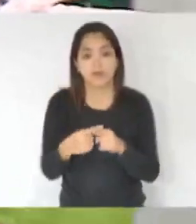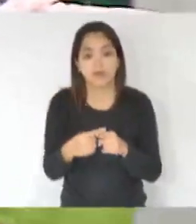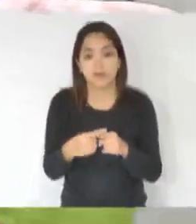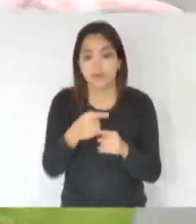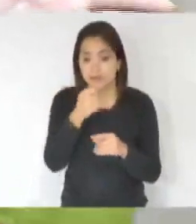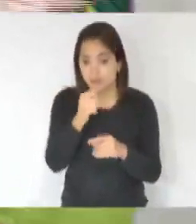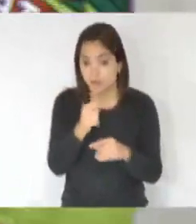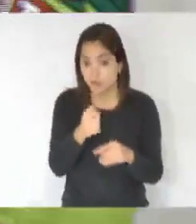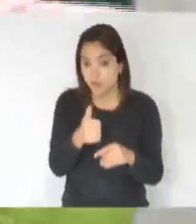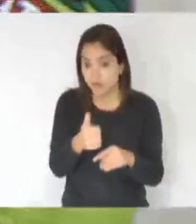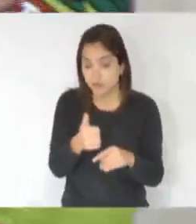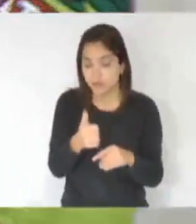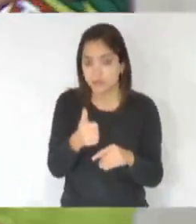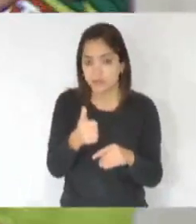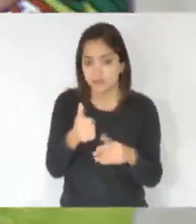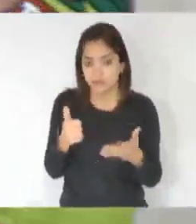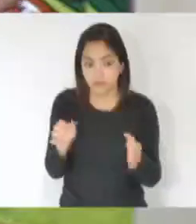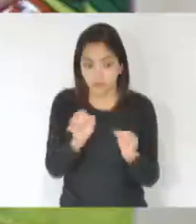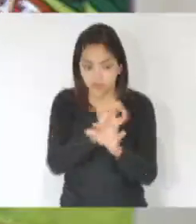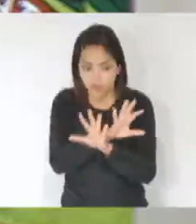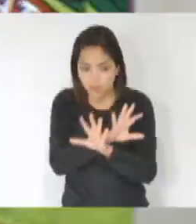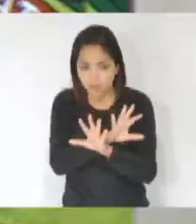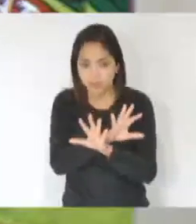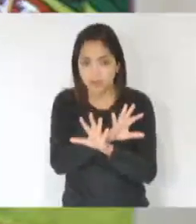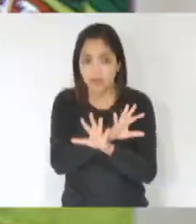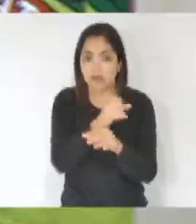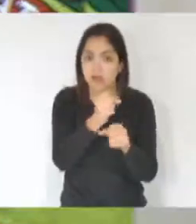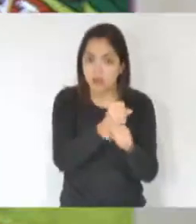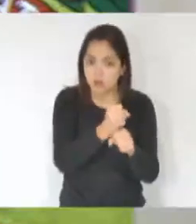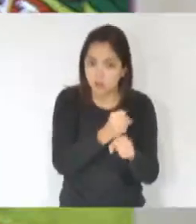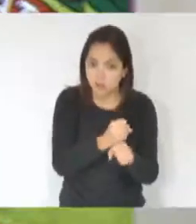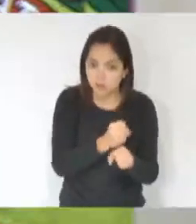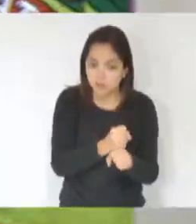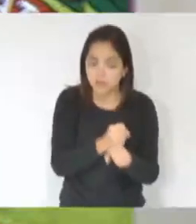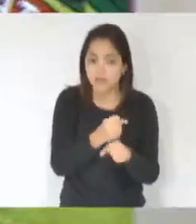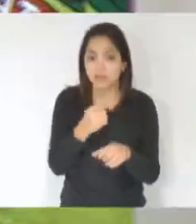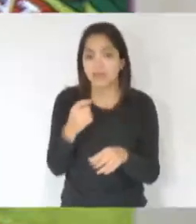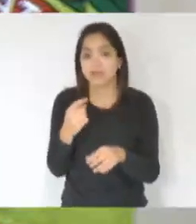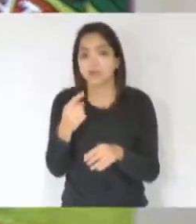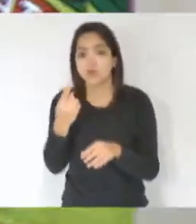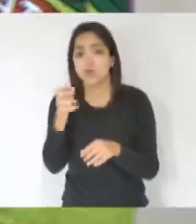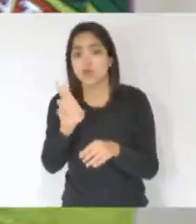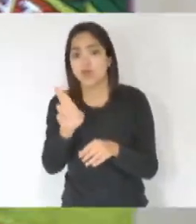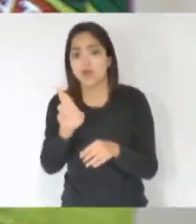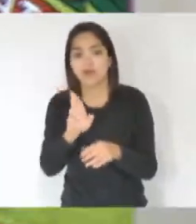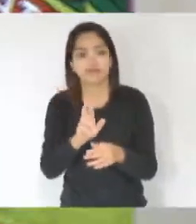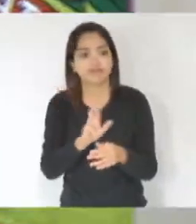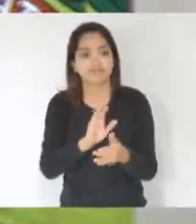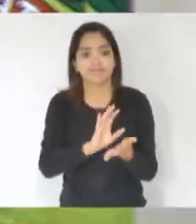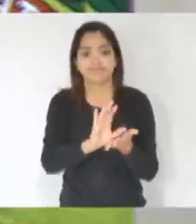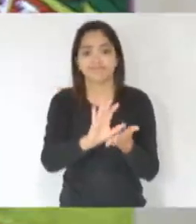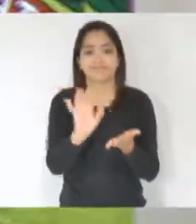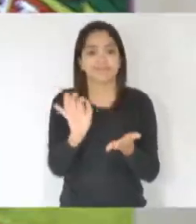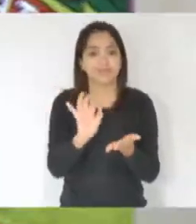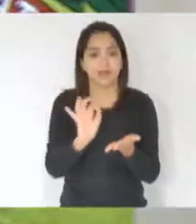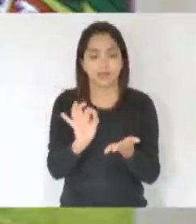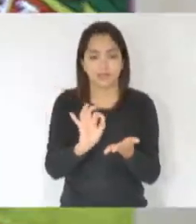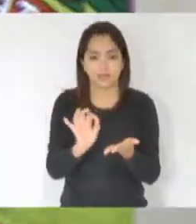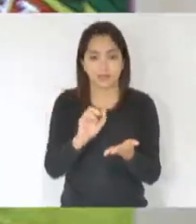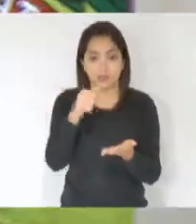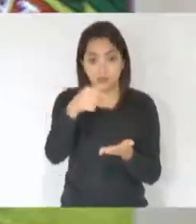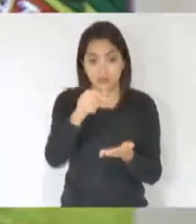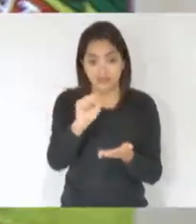de concluir a obra física e nenhum real ainda empenhado dos 78